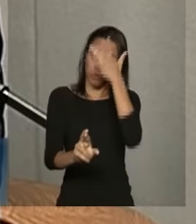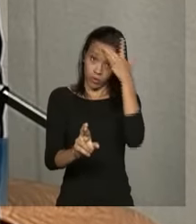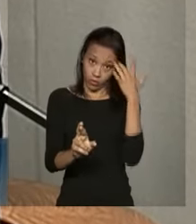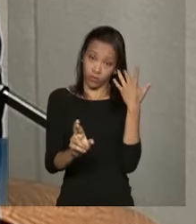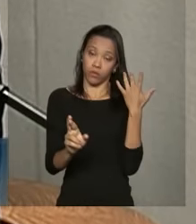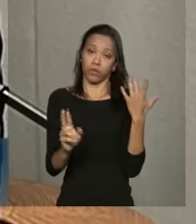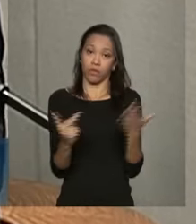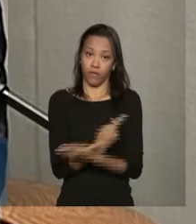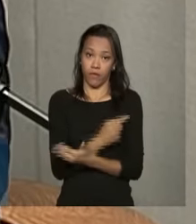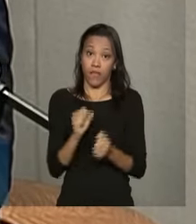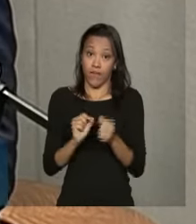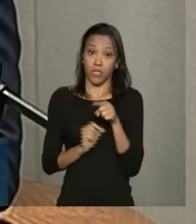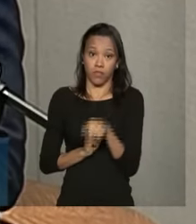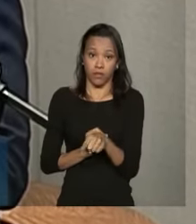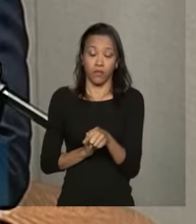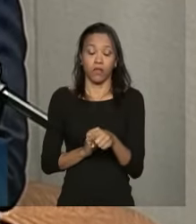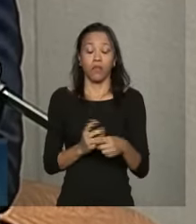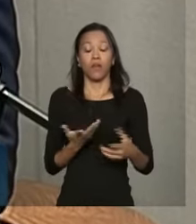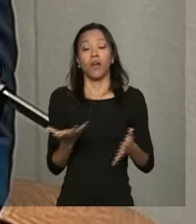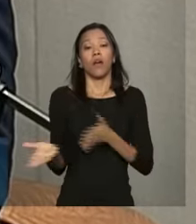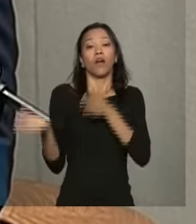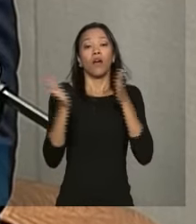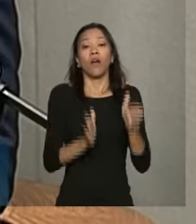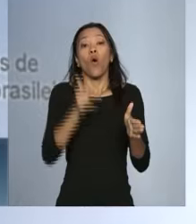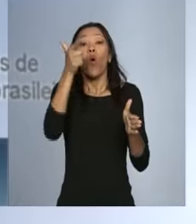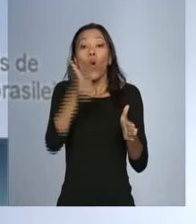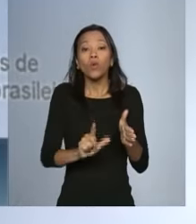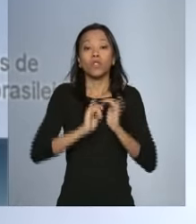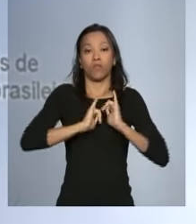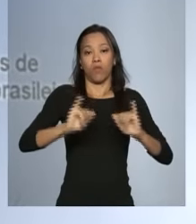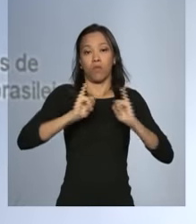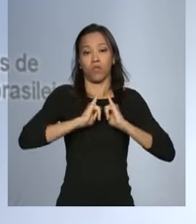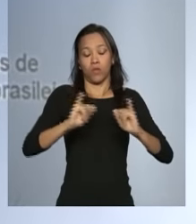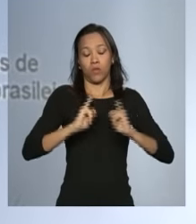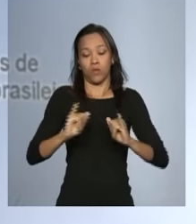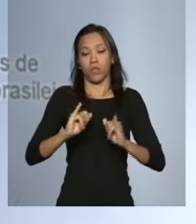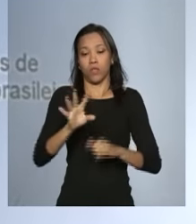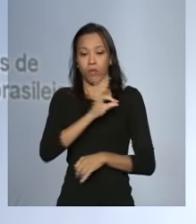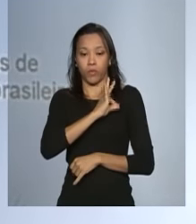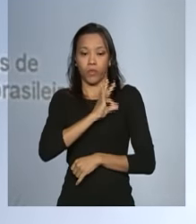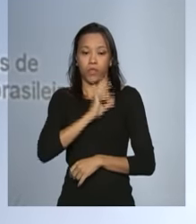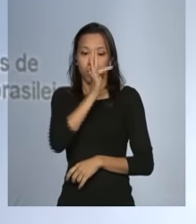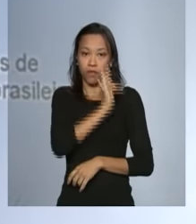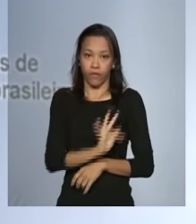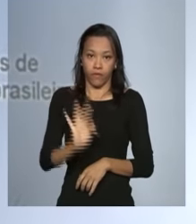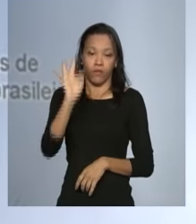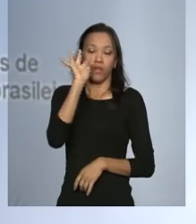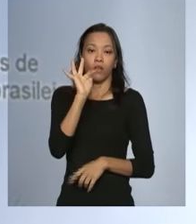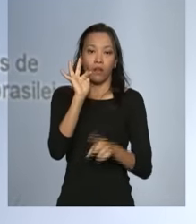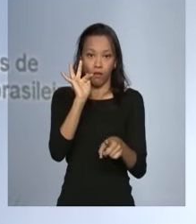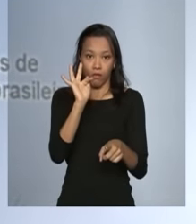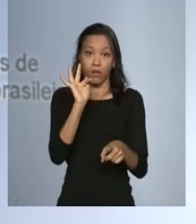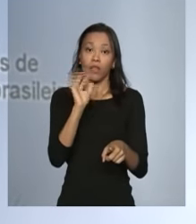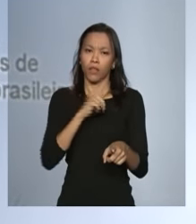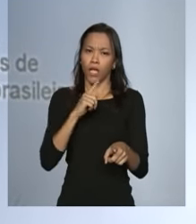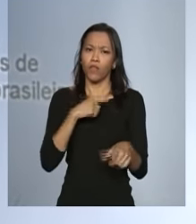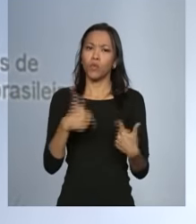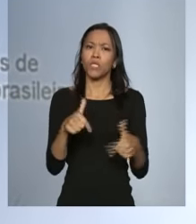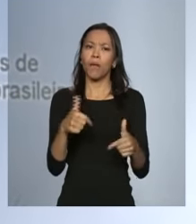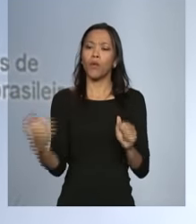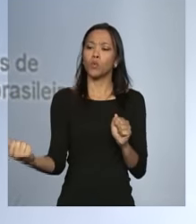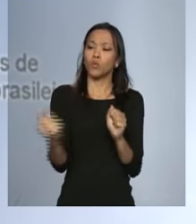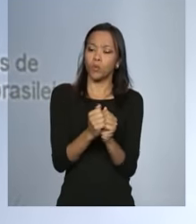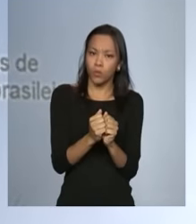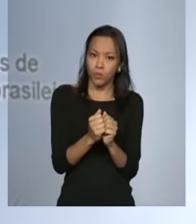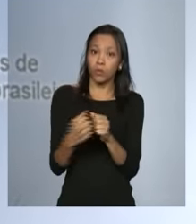a aos dados da Polícia Rodoviária Federal houve num trabalho junto com o Ministério do Trabalho